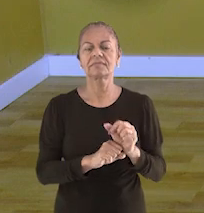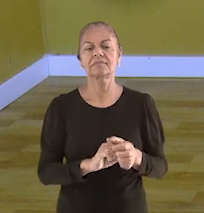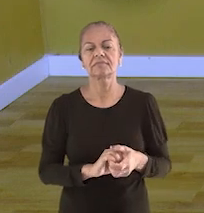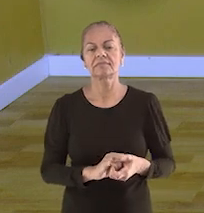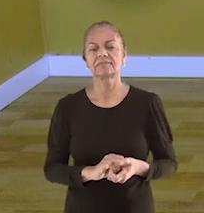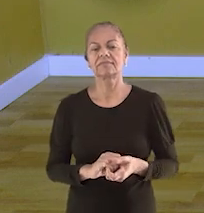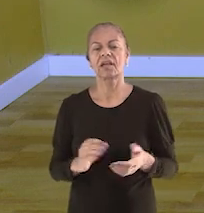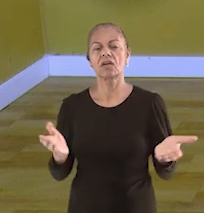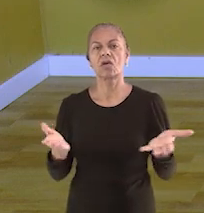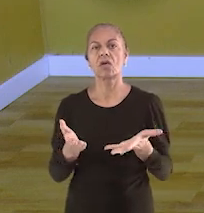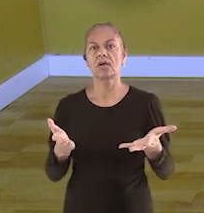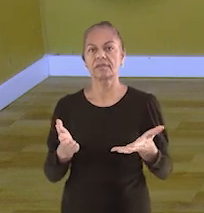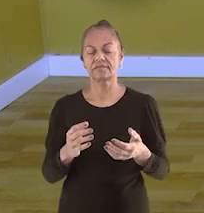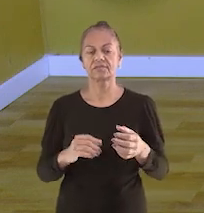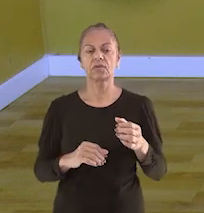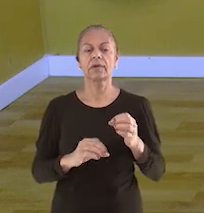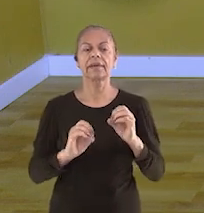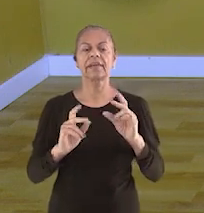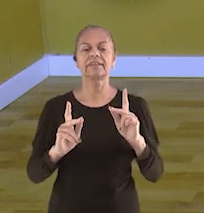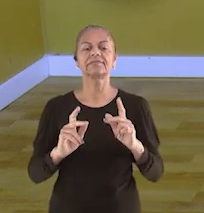Ok? Foi.